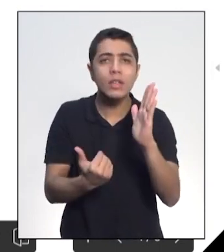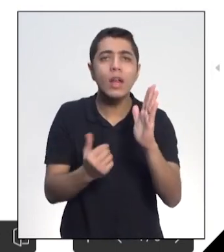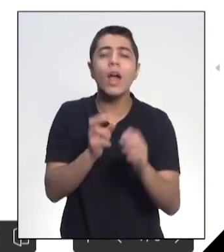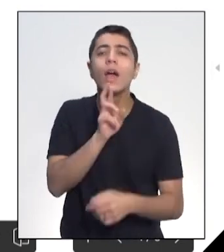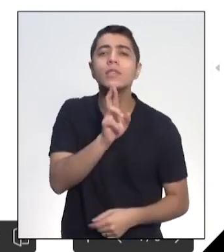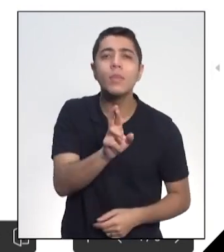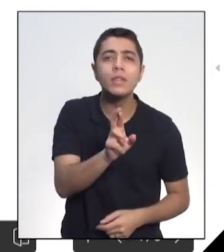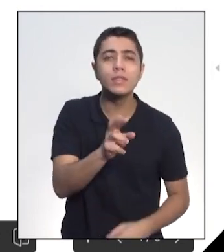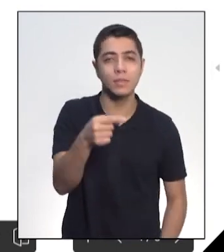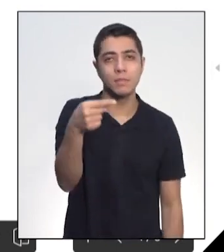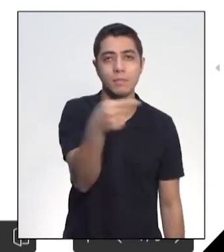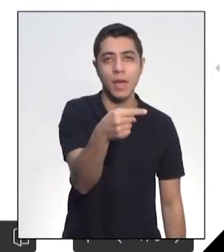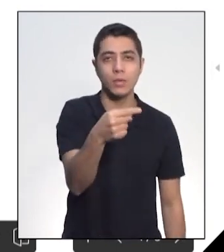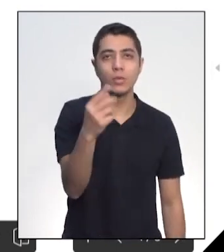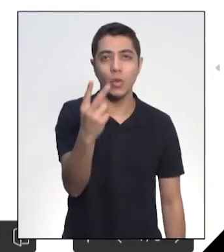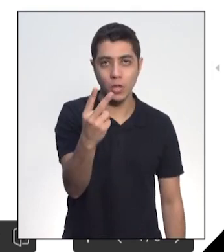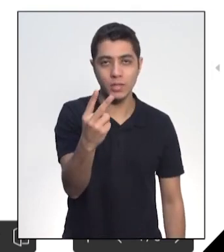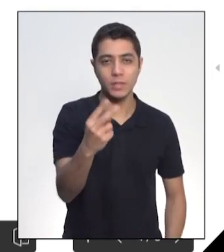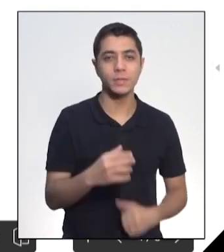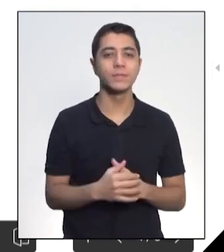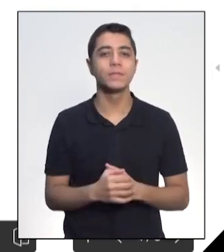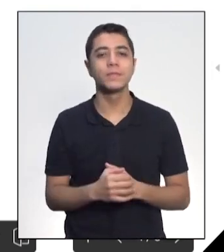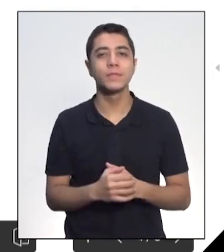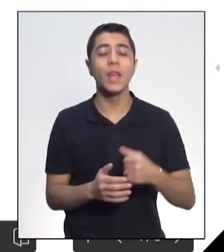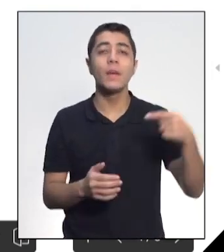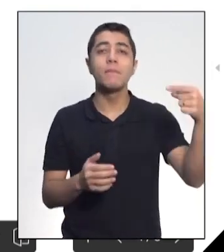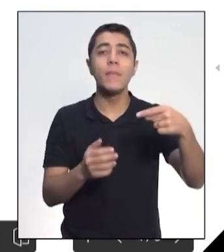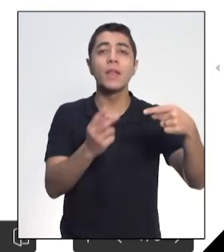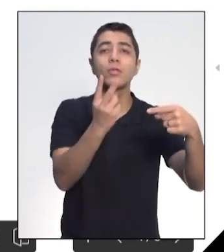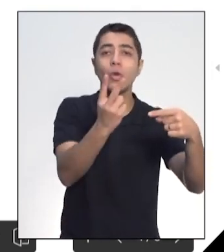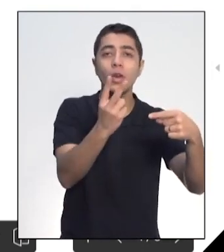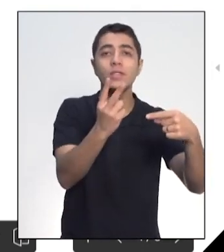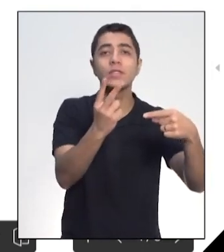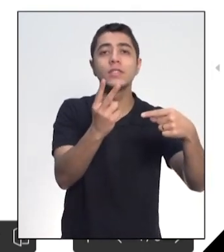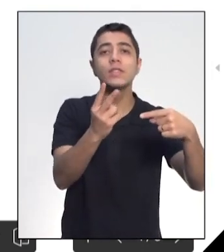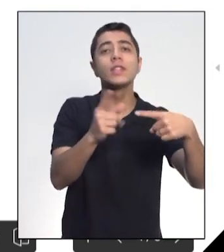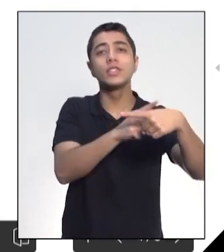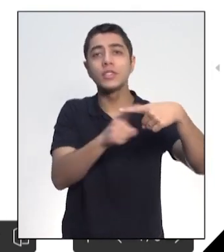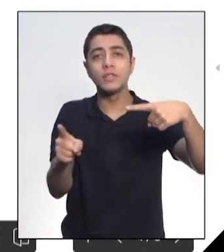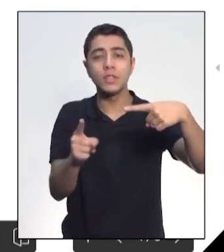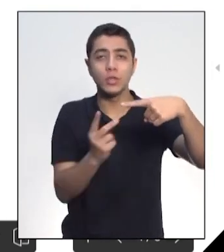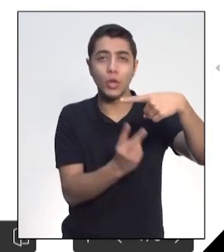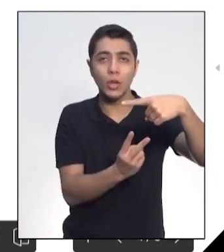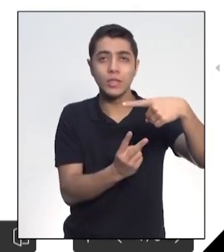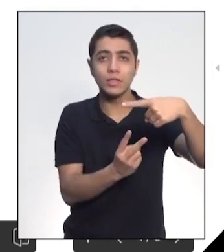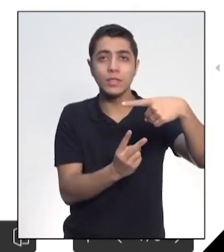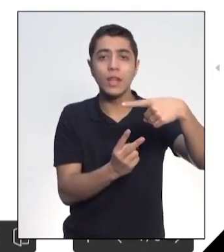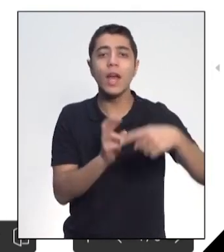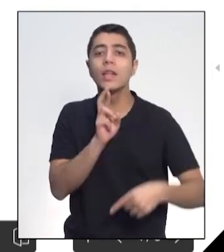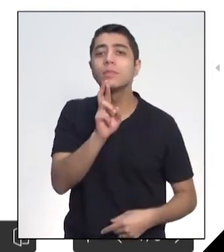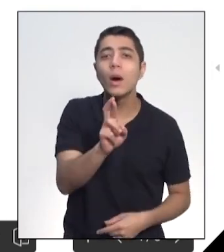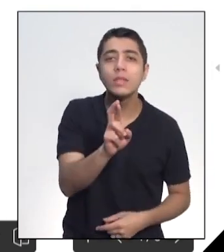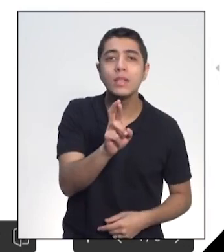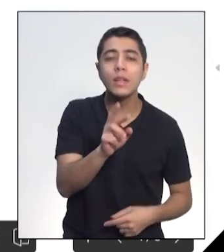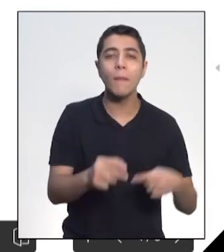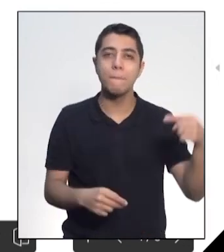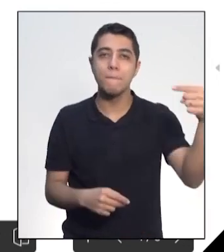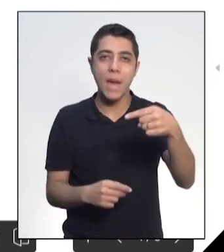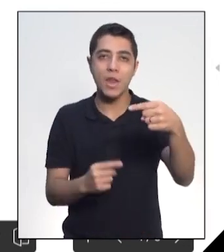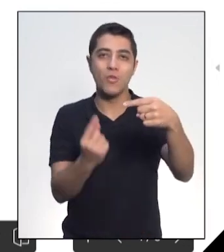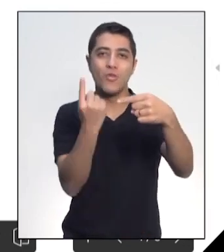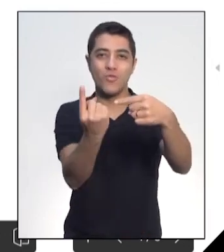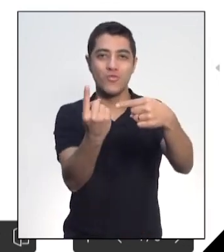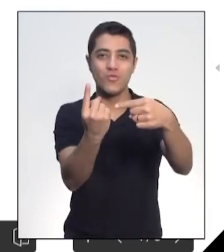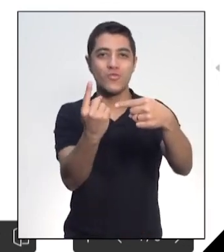2. 2 dividido por 2 dá 1. Então, dá menos 1. Olha, professora, uma das raízes era menos 1. 4